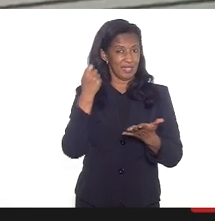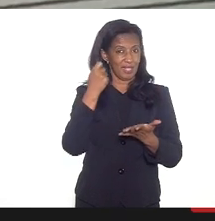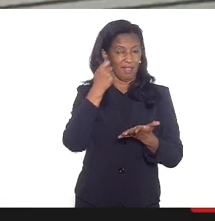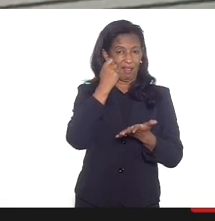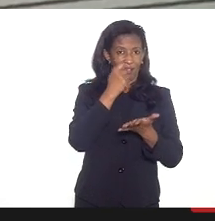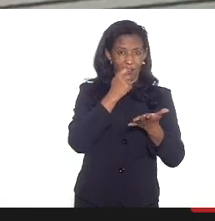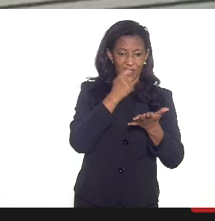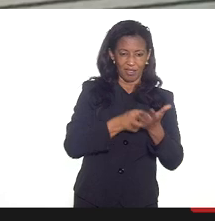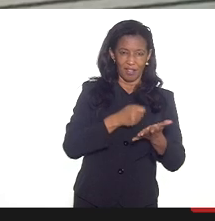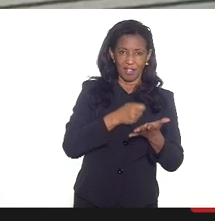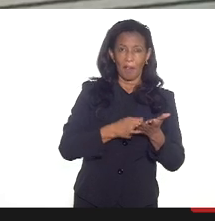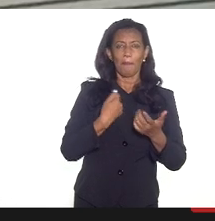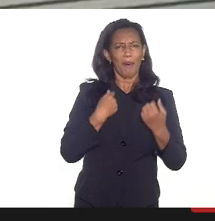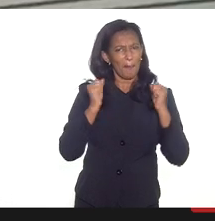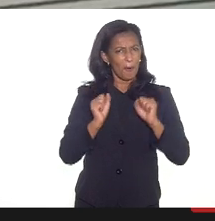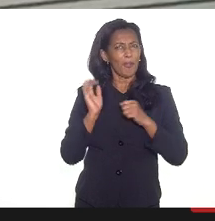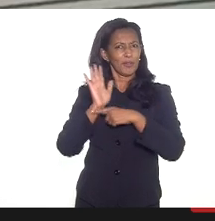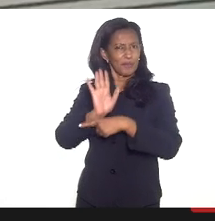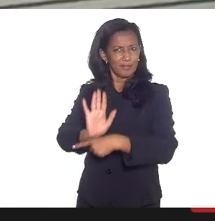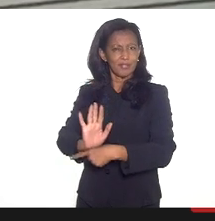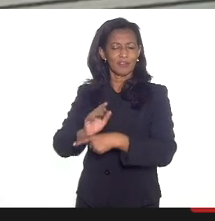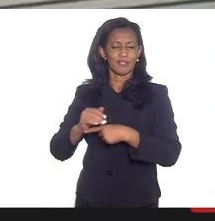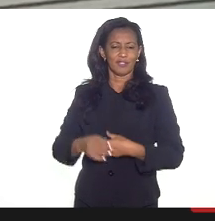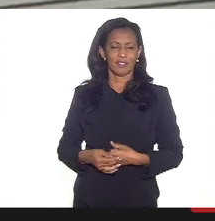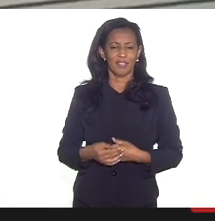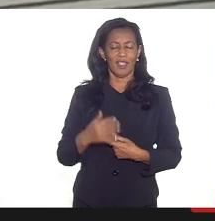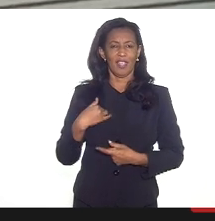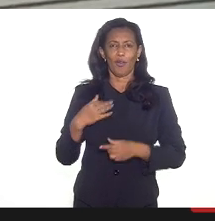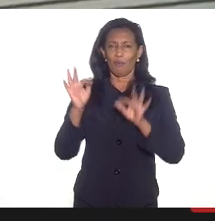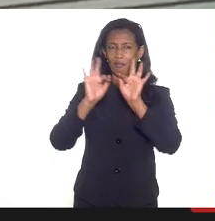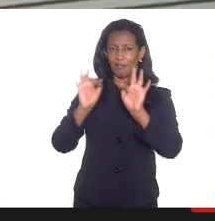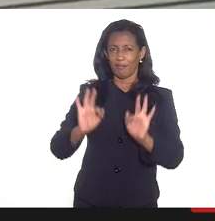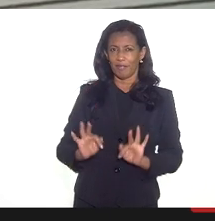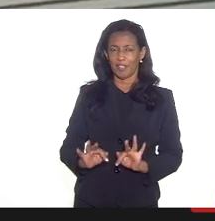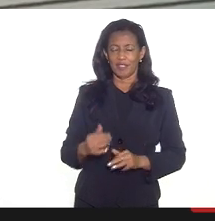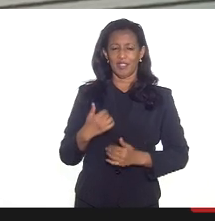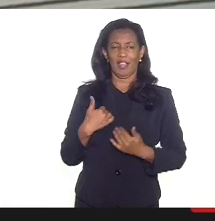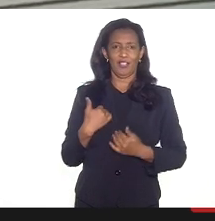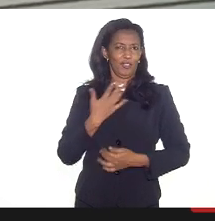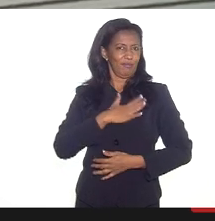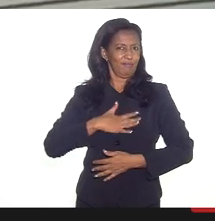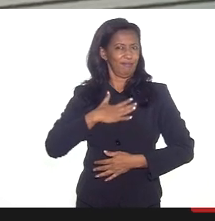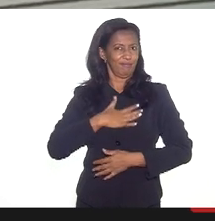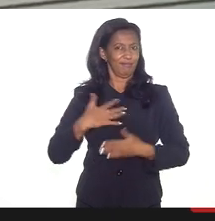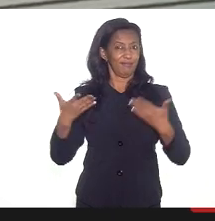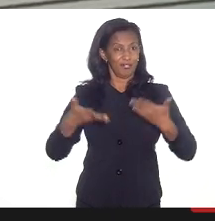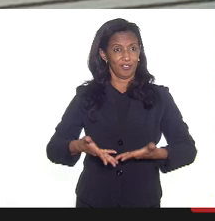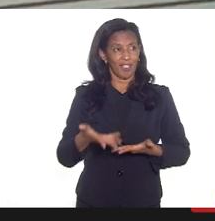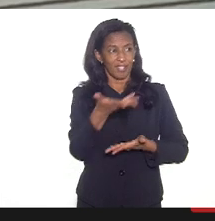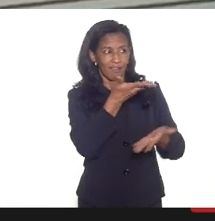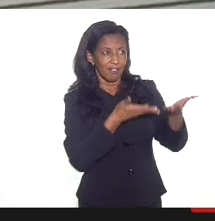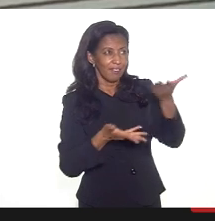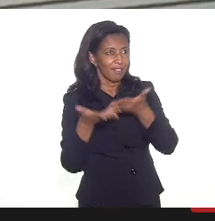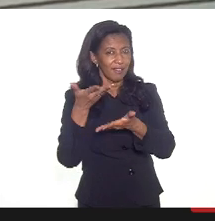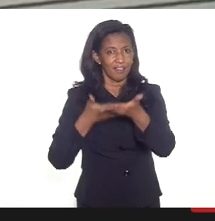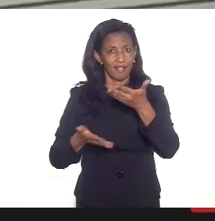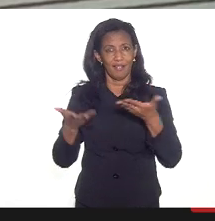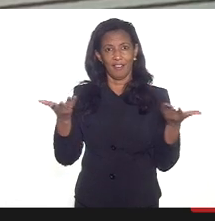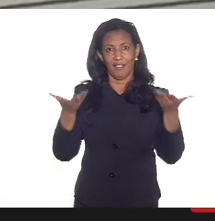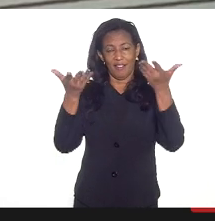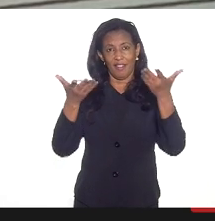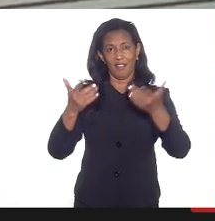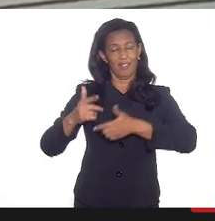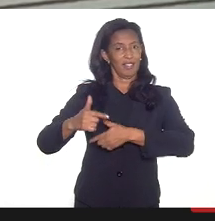exibido dessa forma. É uma felicidade estar aqui entre vocês todas. Essa